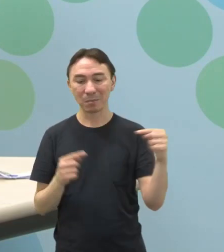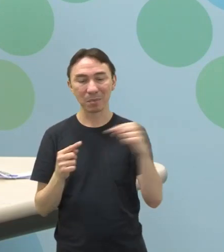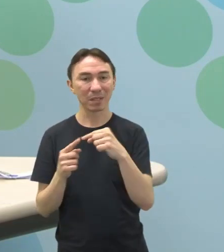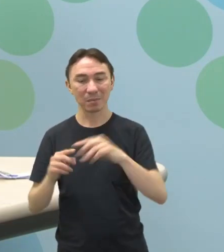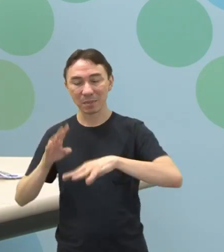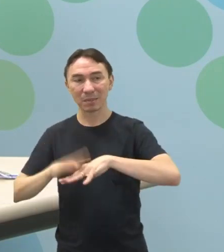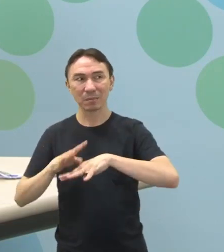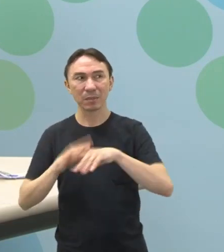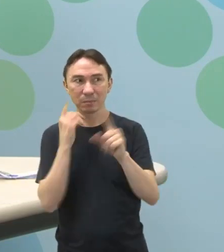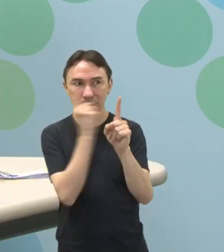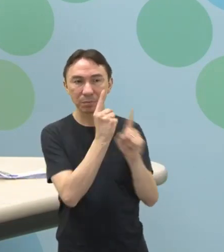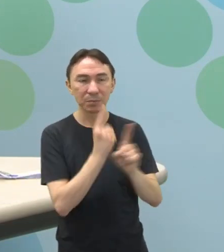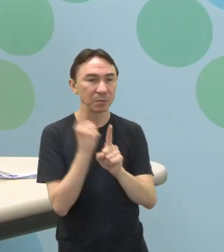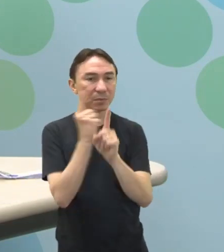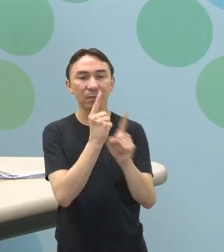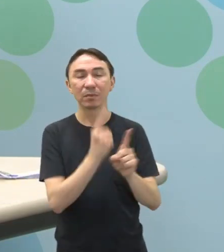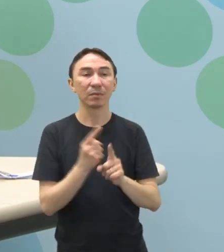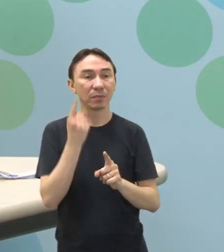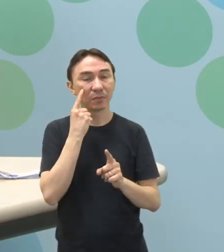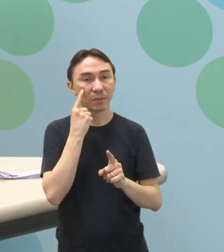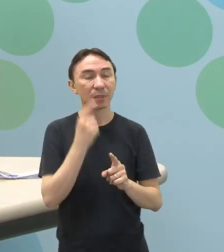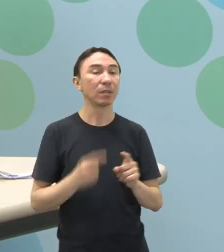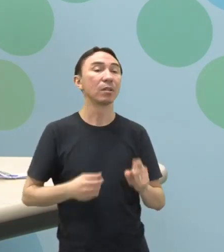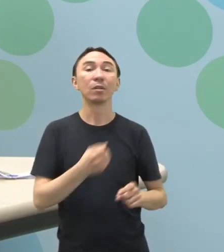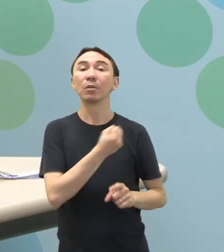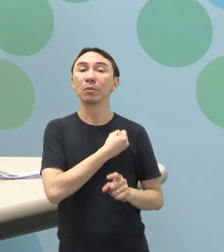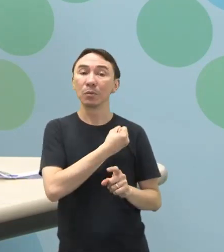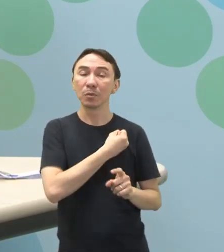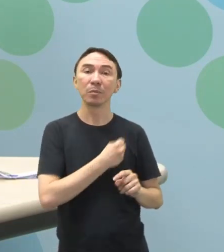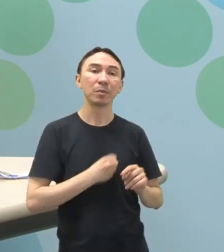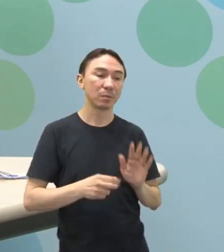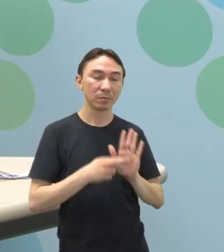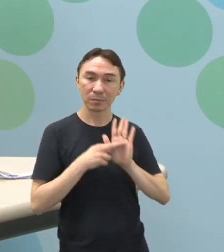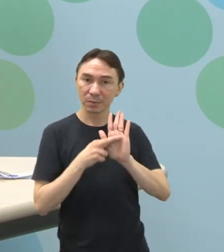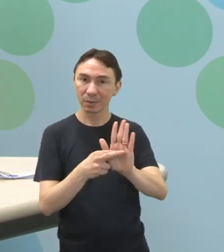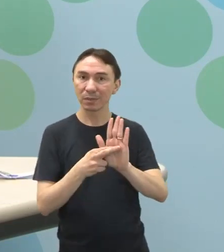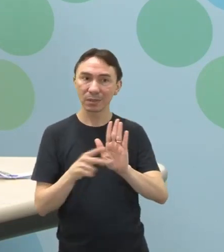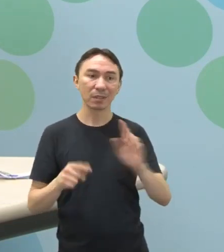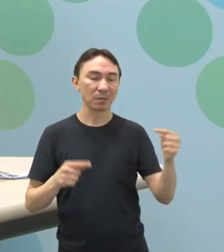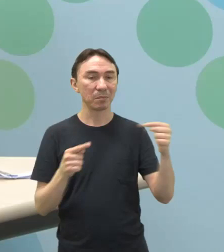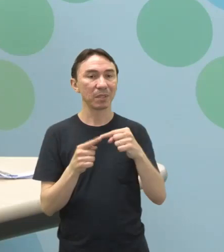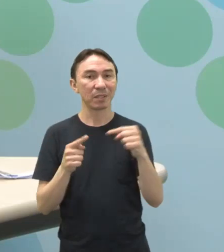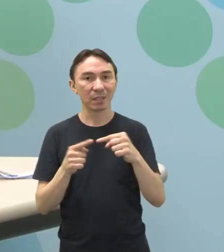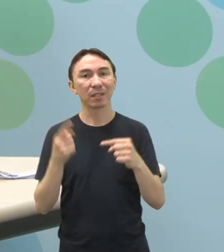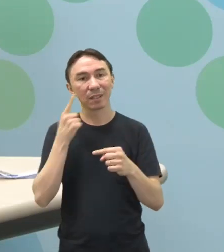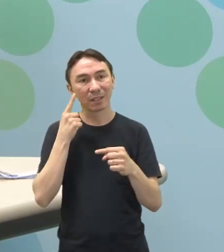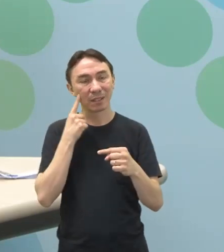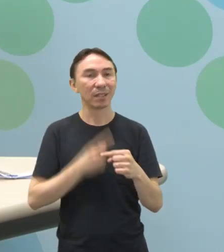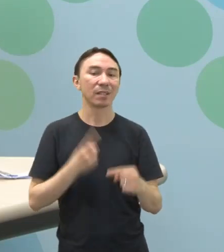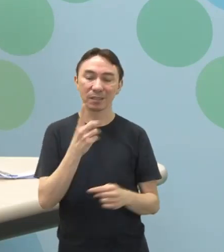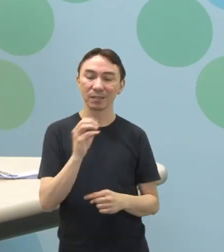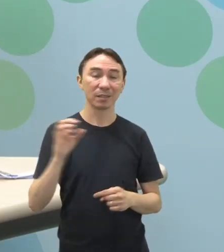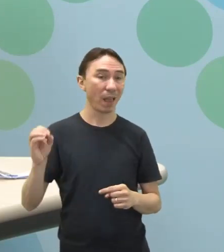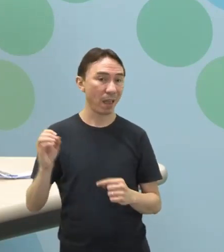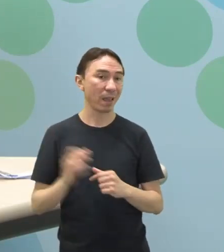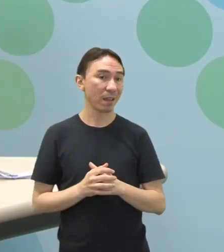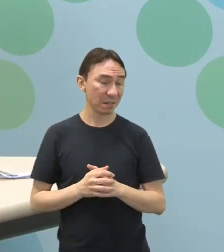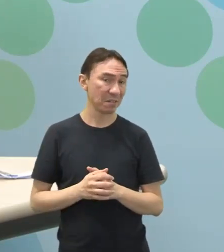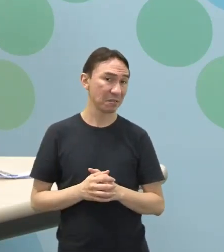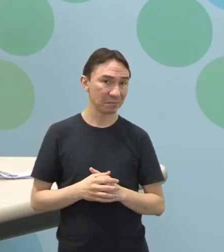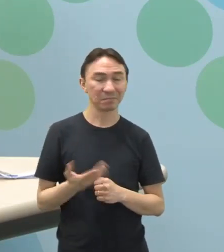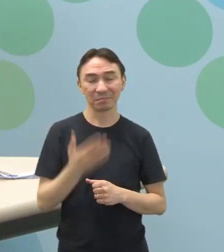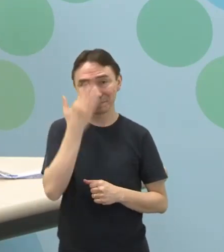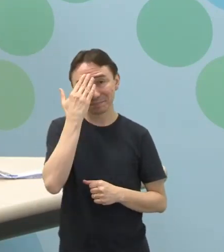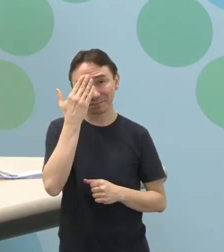representar os números que indique a centena muito bem muito obrigado então mais uma vez agradecemos aí